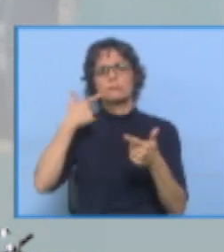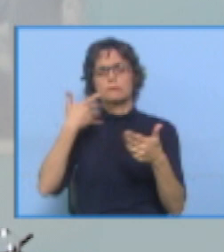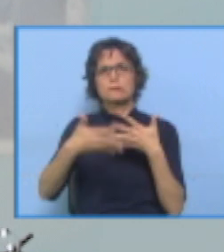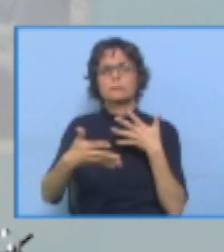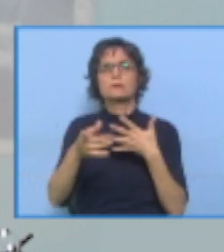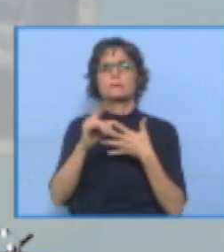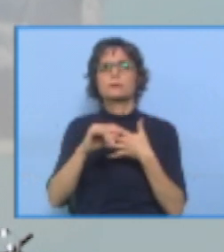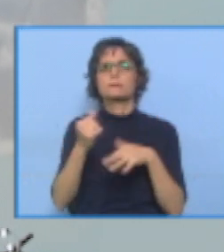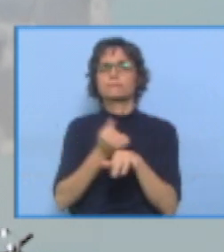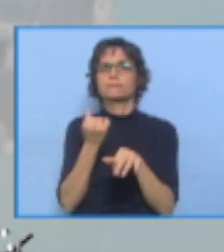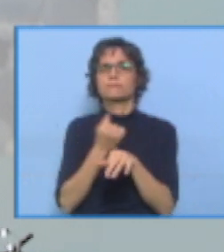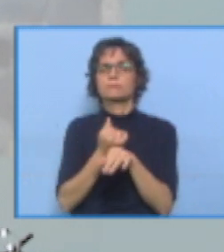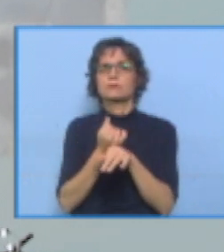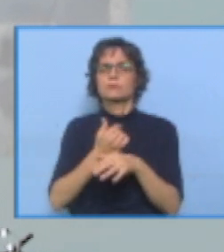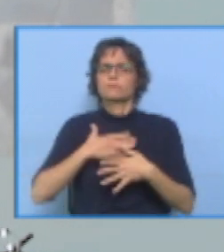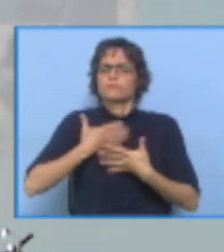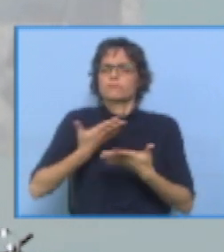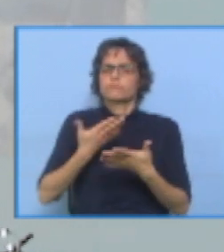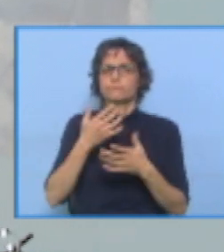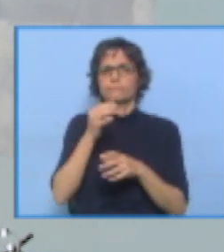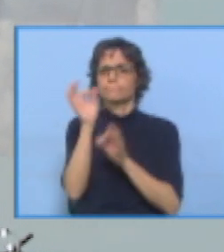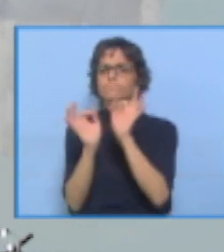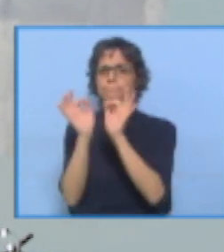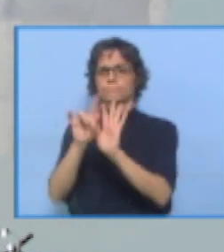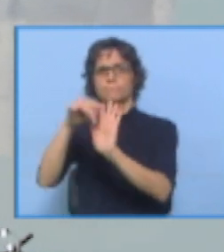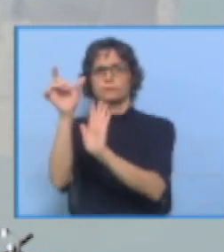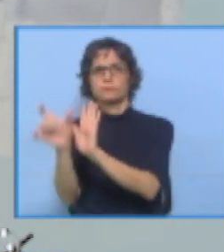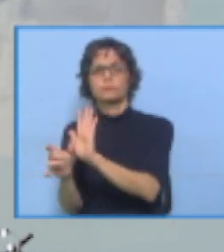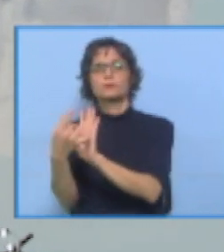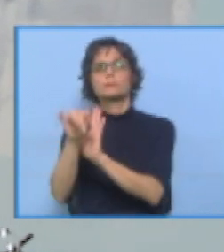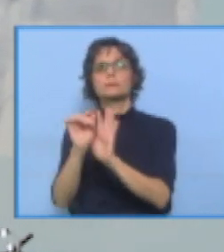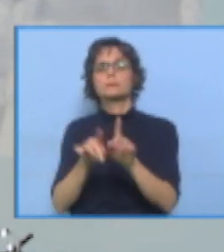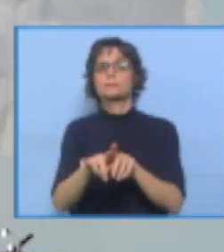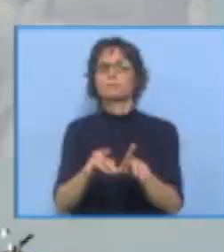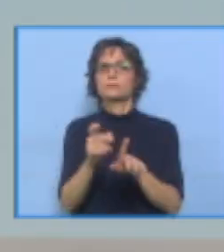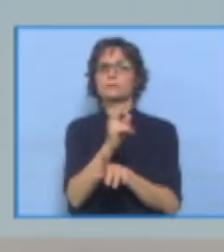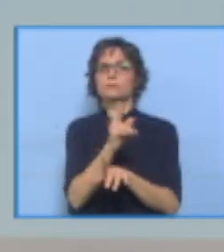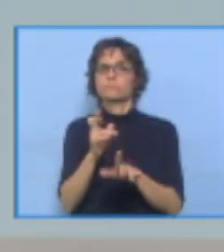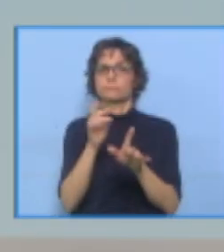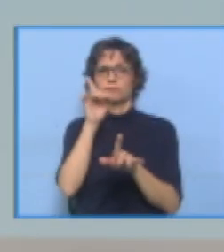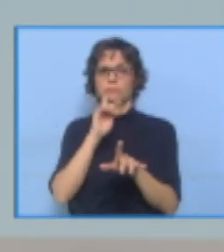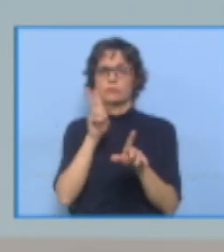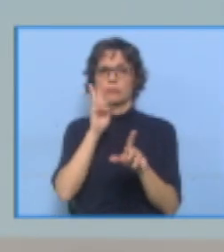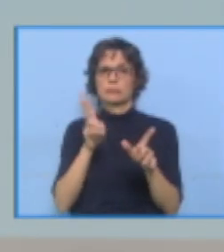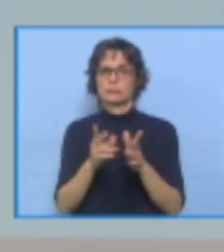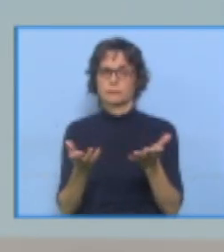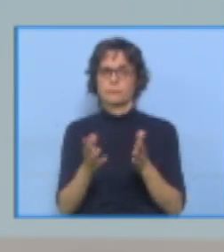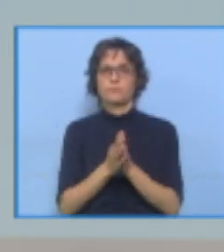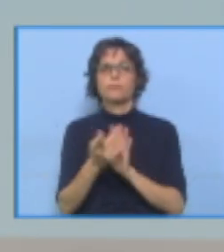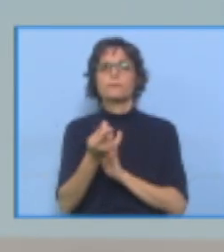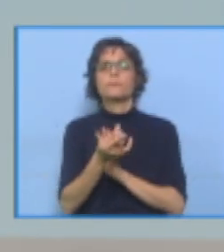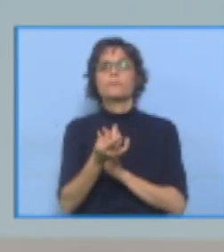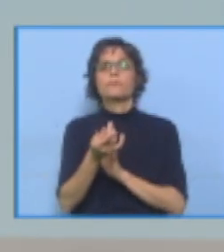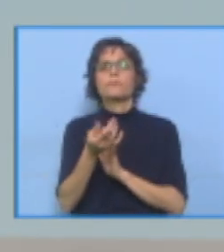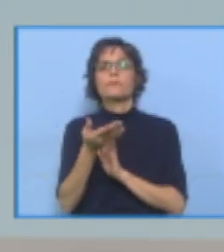e serviço do bem comum na política, com Graça Franco, diretora de Informação da Renascença. Cumprimento. Boa tarde, Graça. Obrigado por